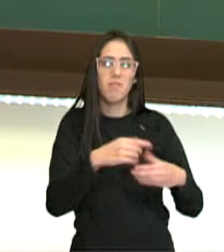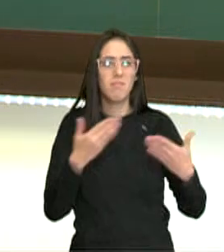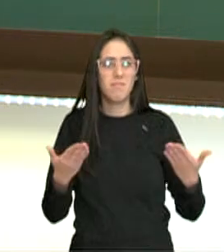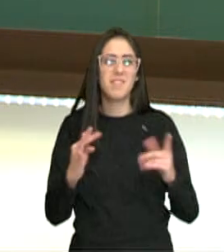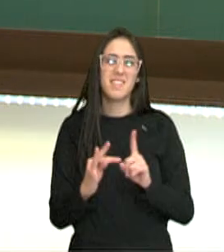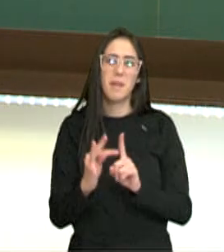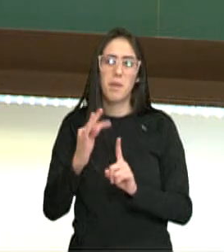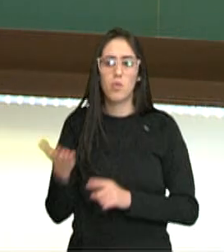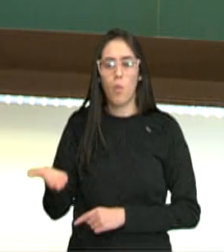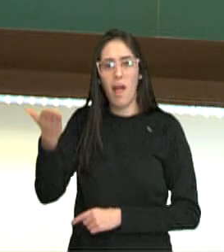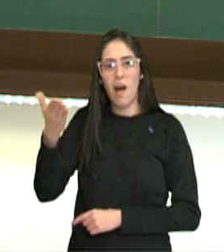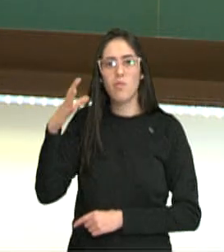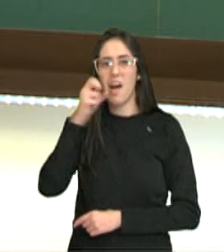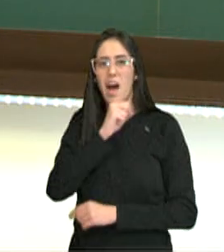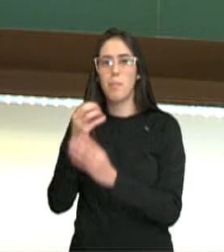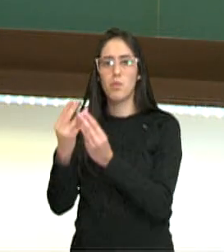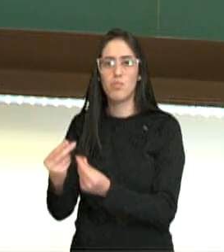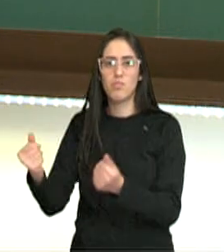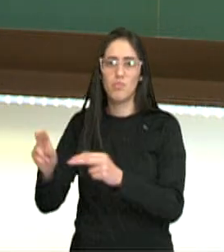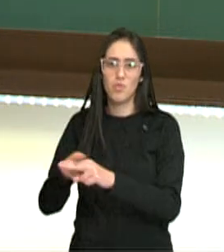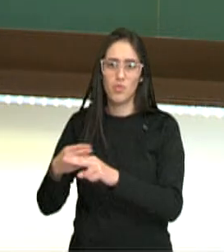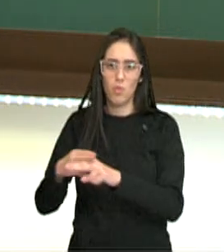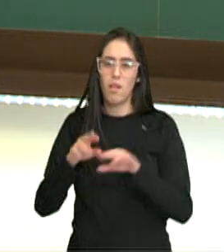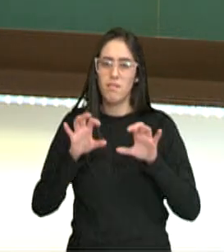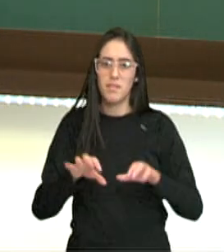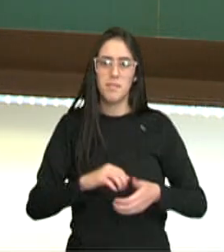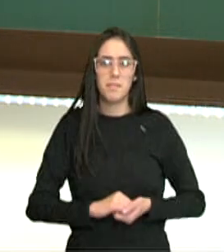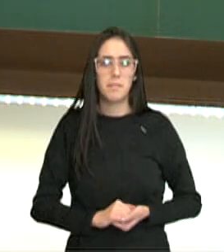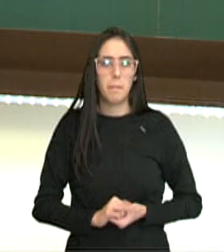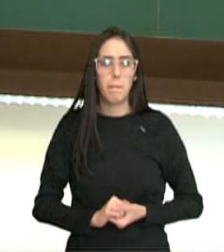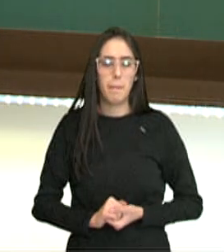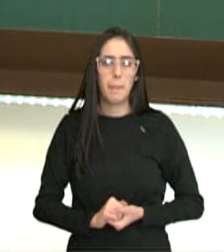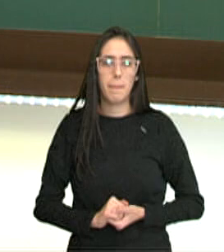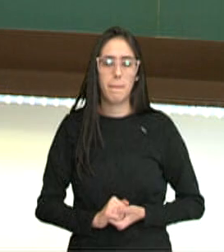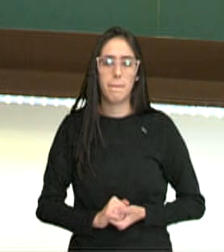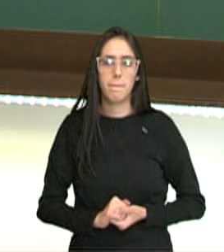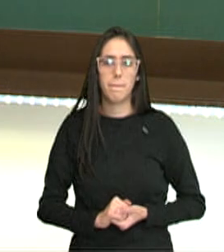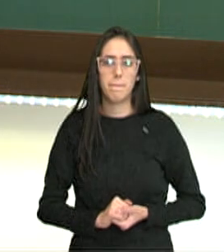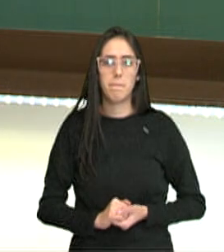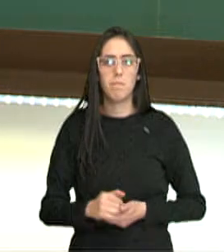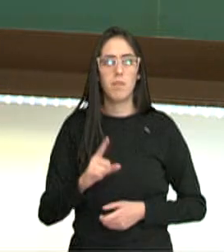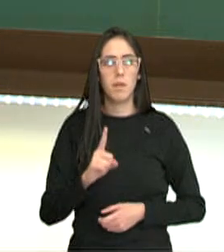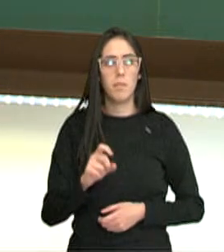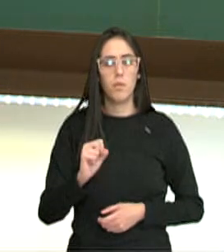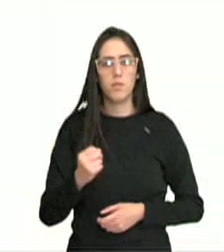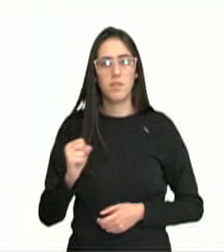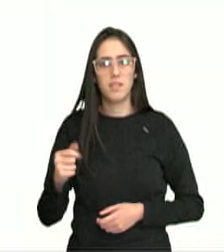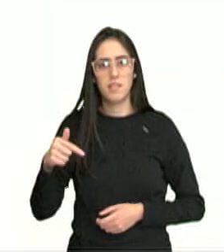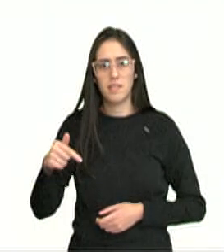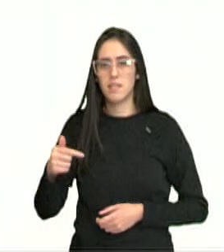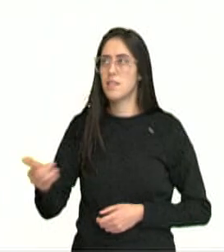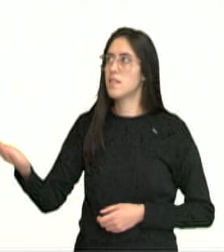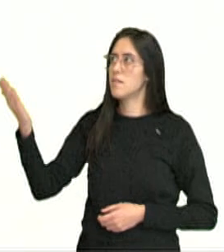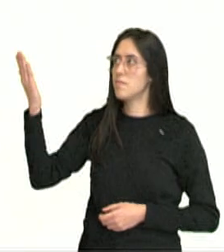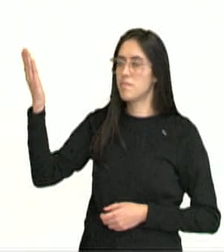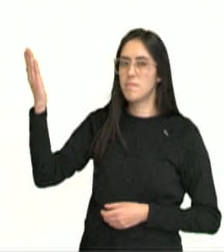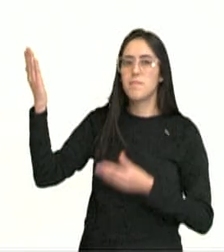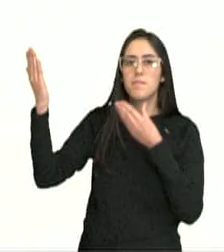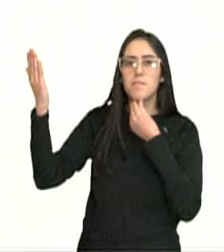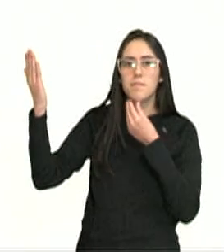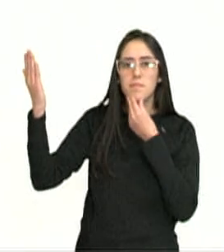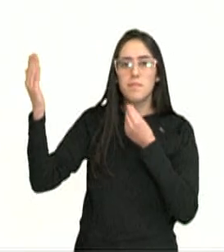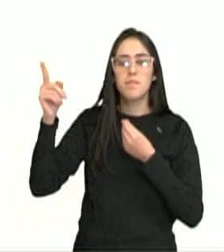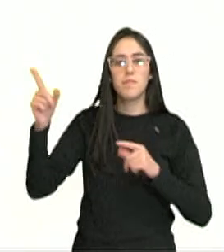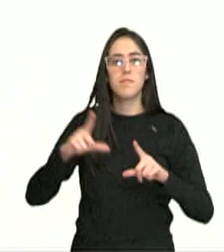achocolatado e é um estudo que se ocupa a cinética química. Em 1887, Ostwald fez